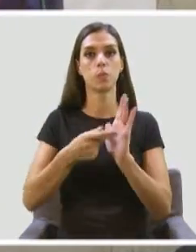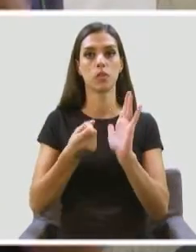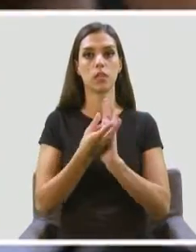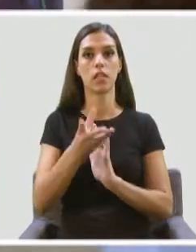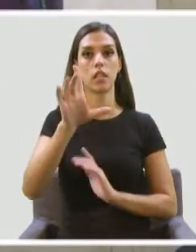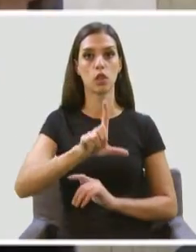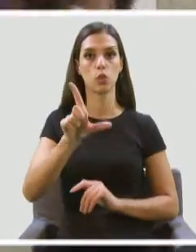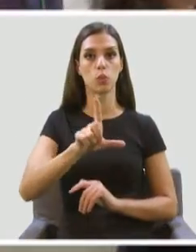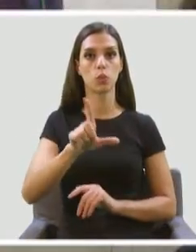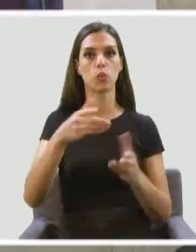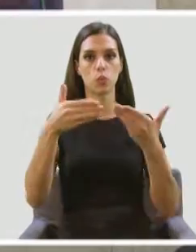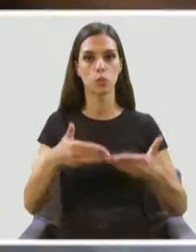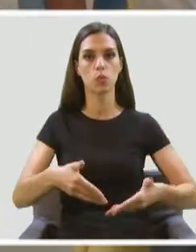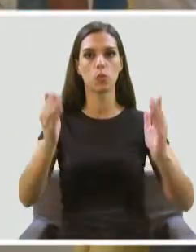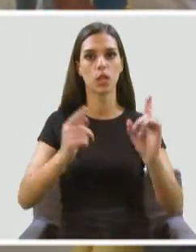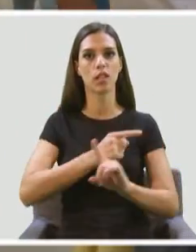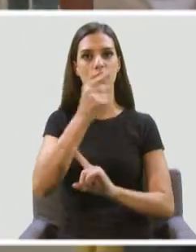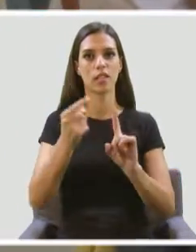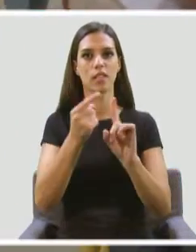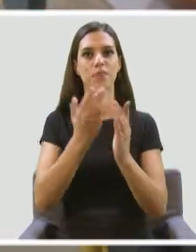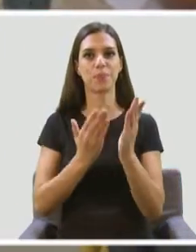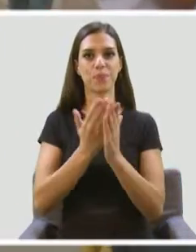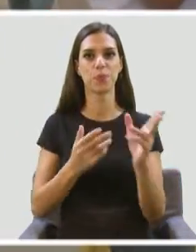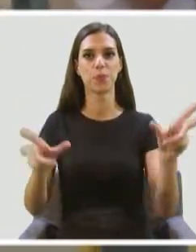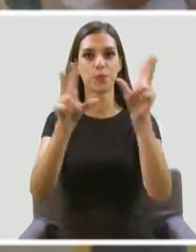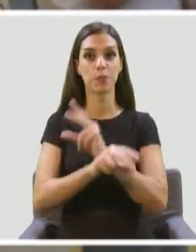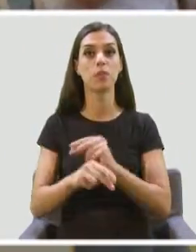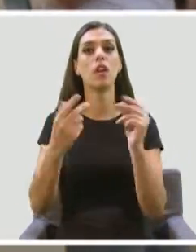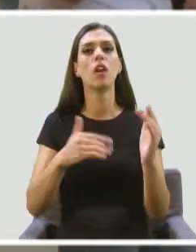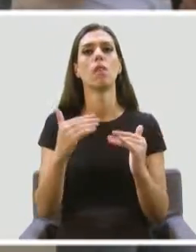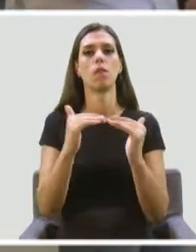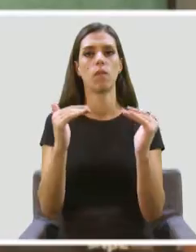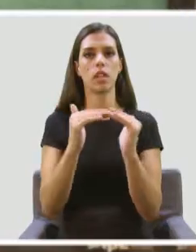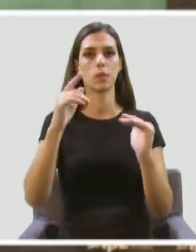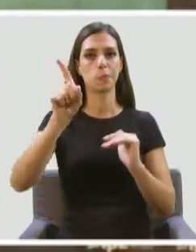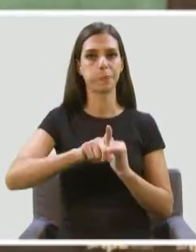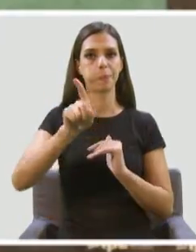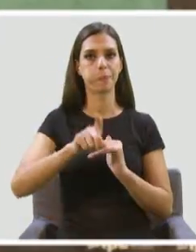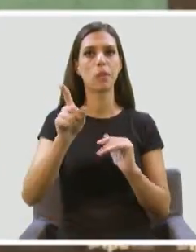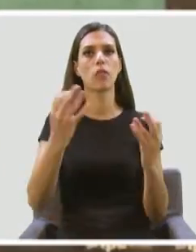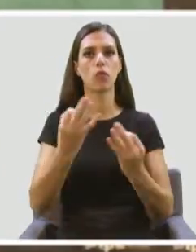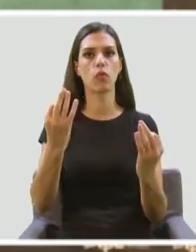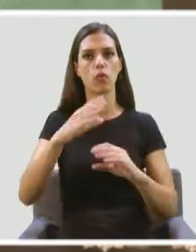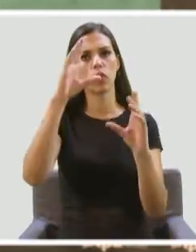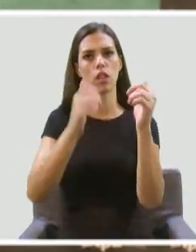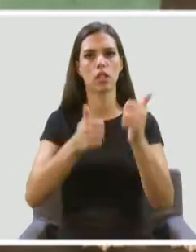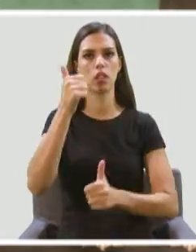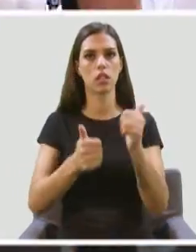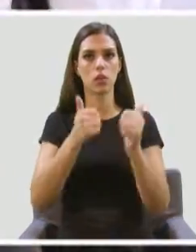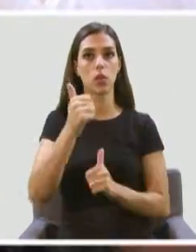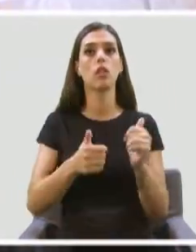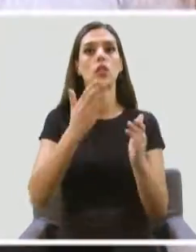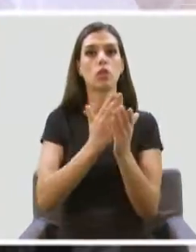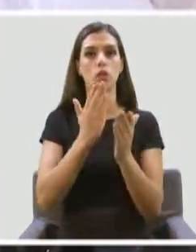O Instituto Politécnico de Lisboa abre as suas portas a mais um ano letivo. Na primeira fase de candidaturas ao ensino superior, as escolas